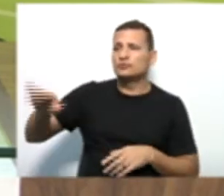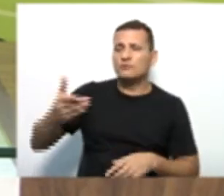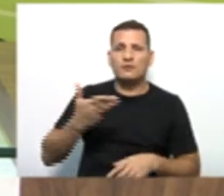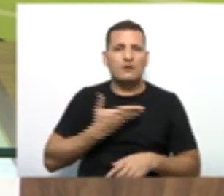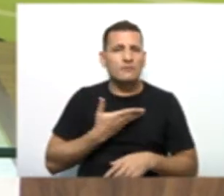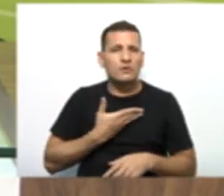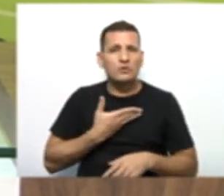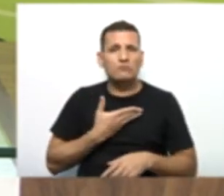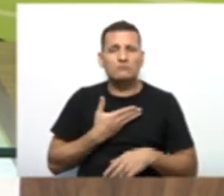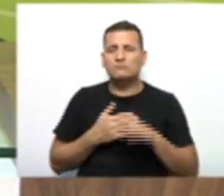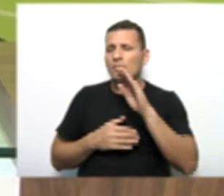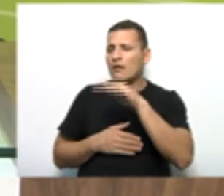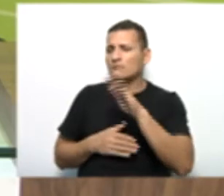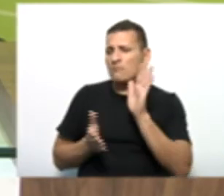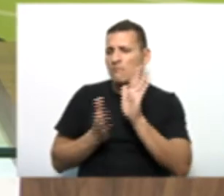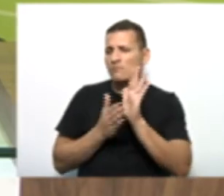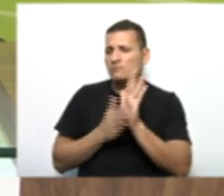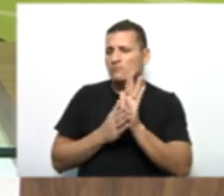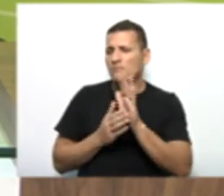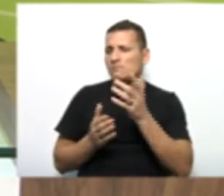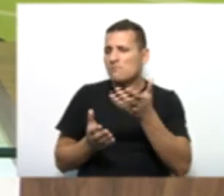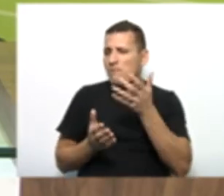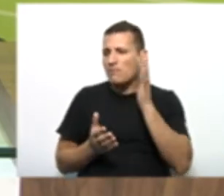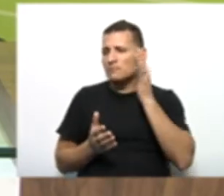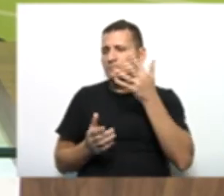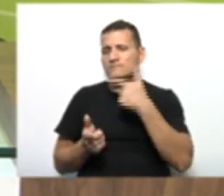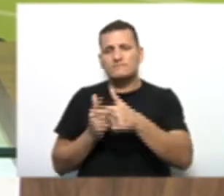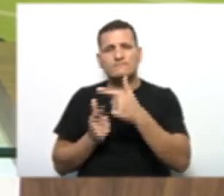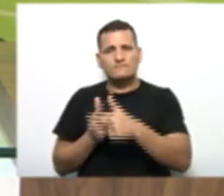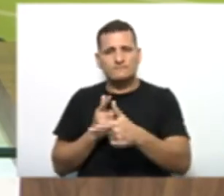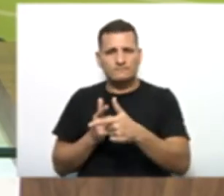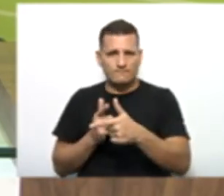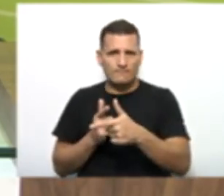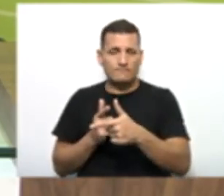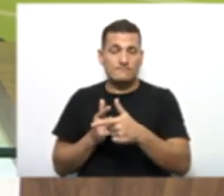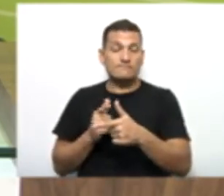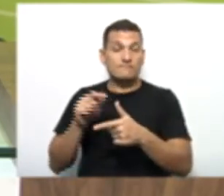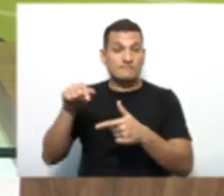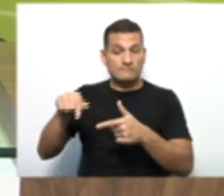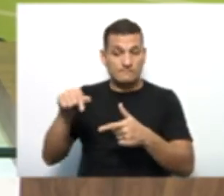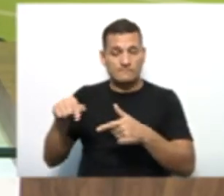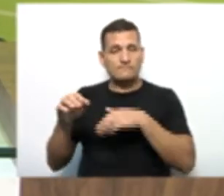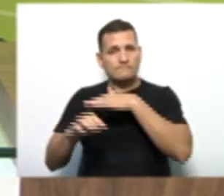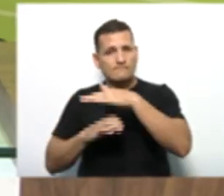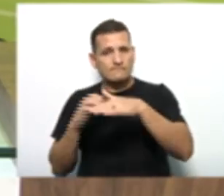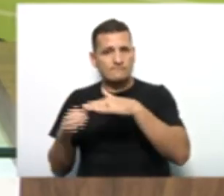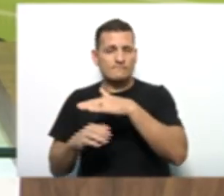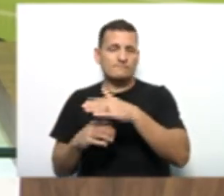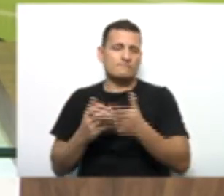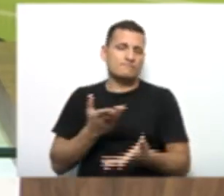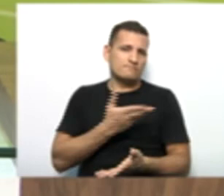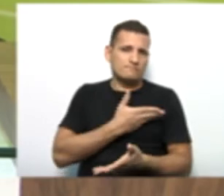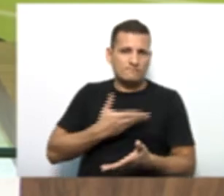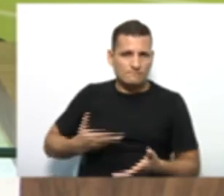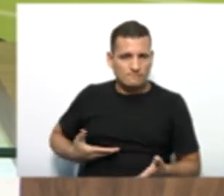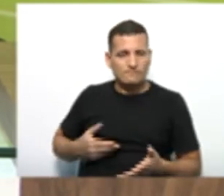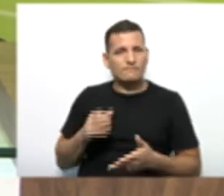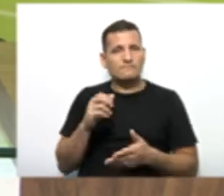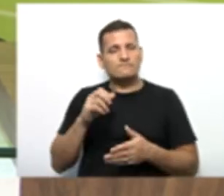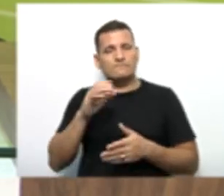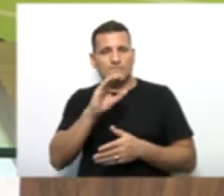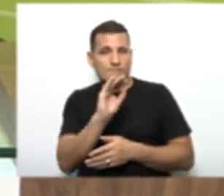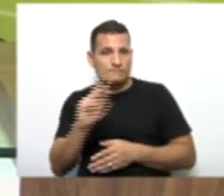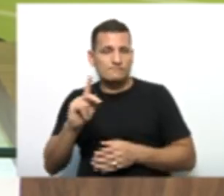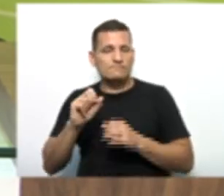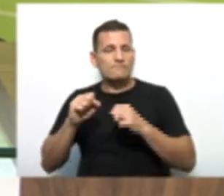e propõe uma solução para que aquele problema seja resolvido e para que a empresa, o órgão público ou a cooperativa se